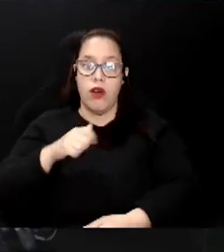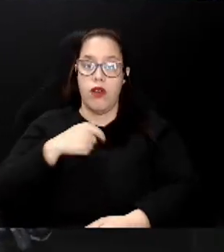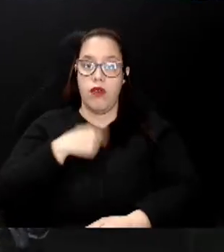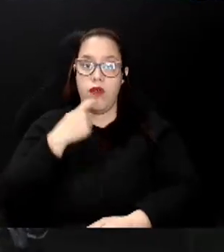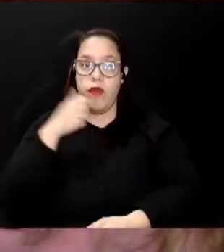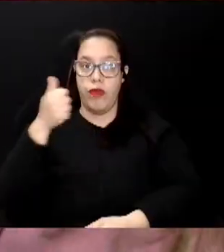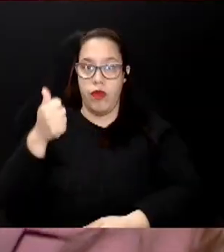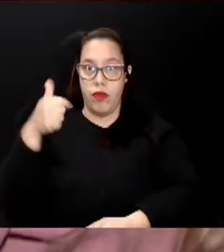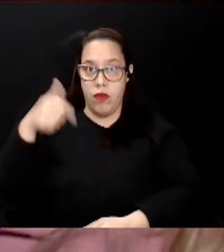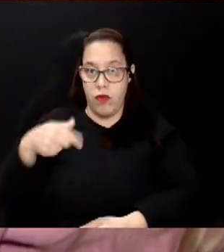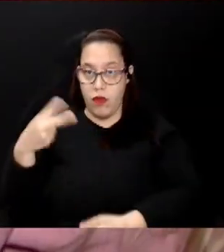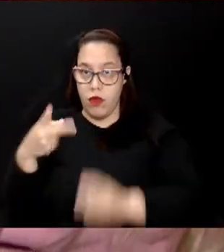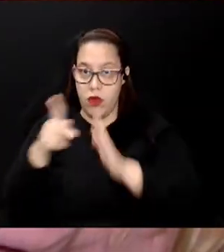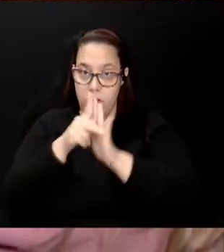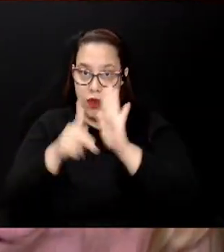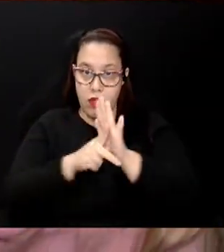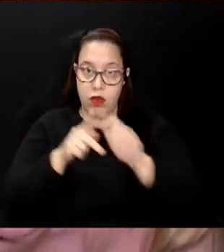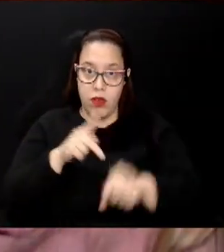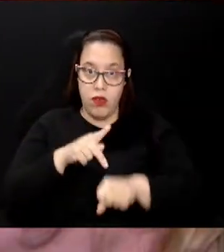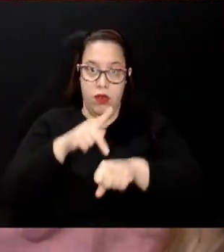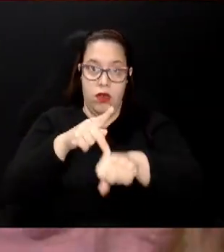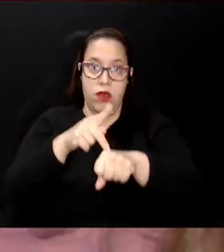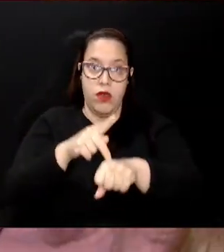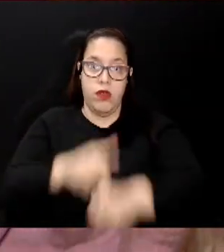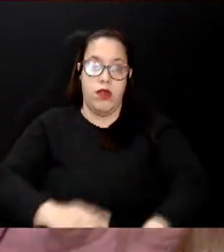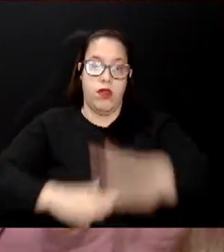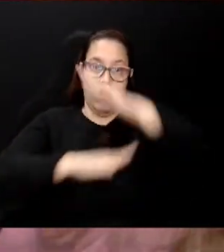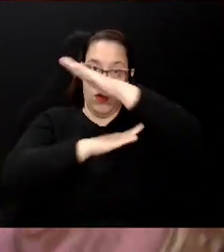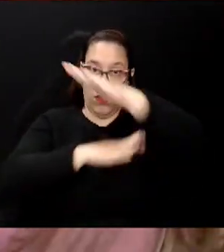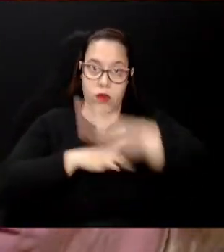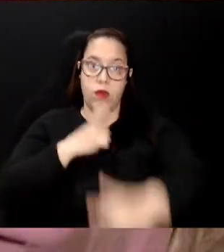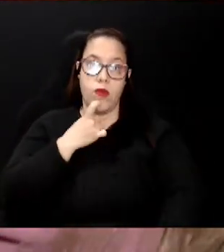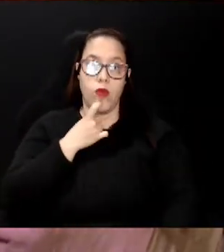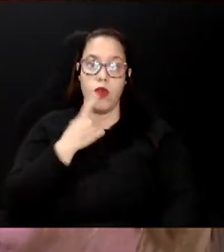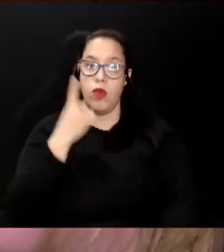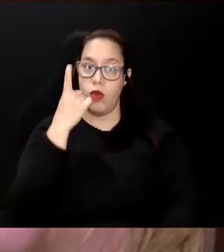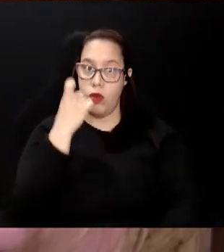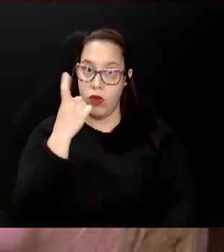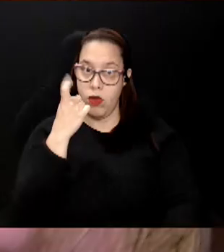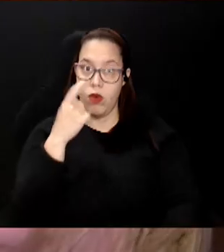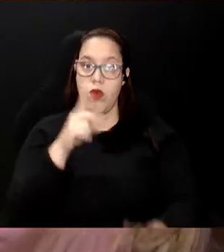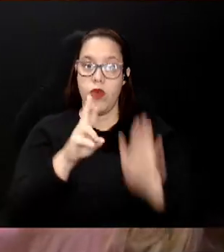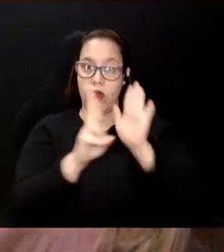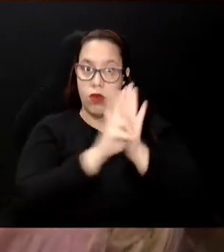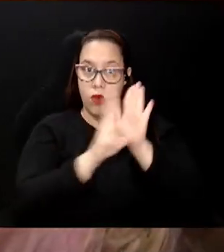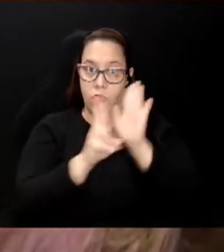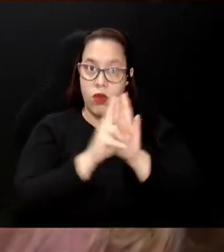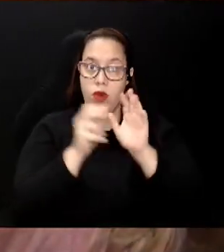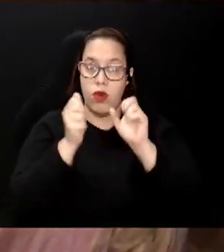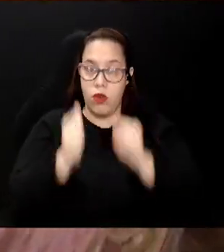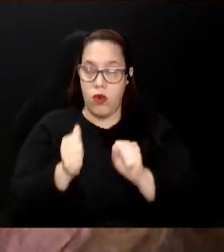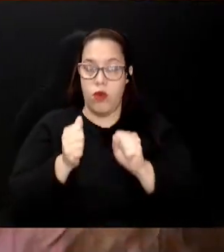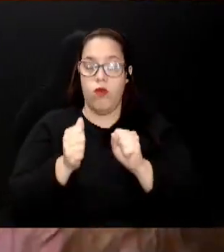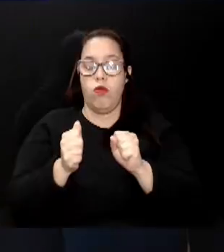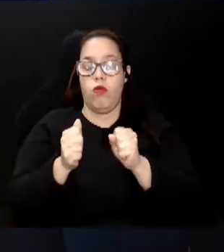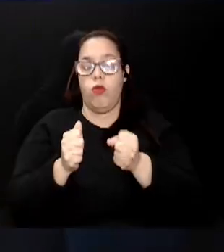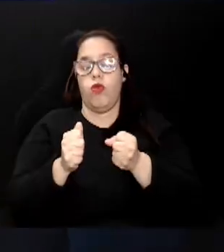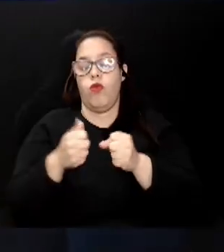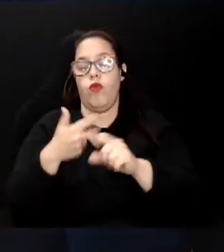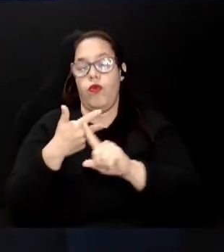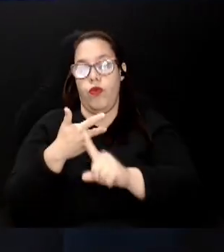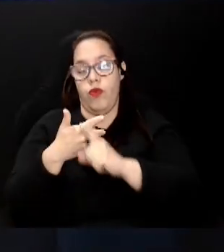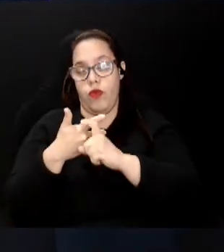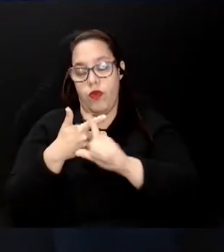projetos premiados, a Câmara de Campinas foi a única representante do Poder Legislativo a receber o troféu.